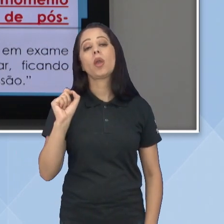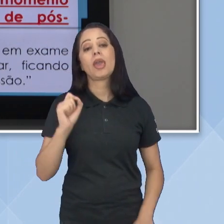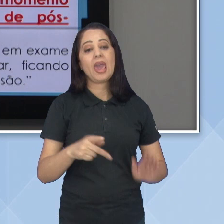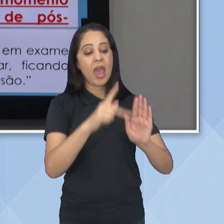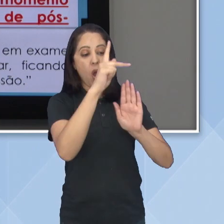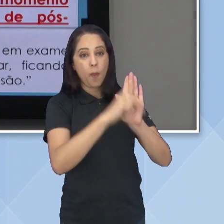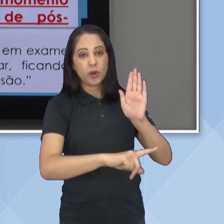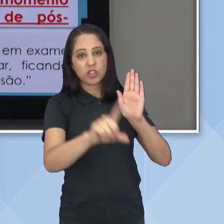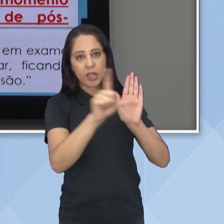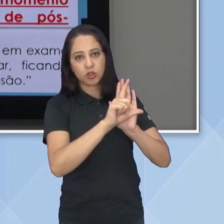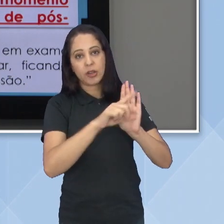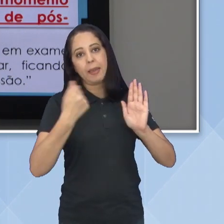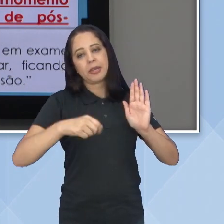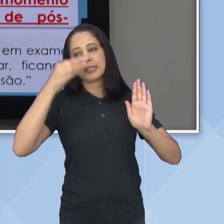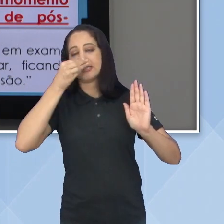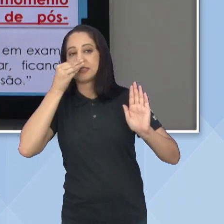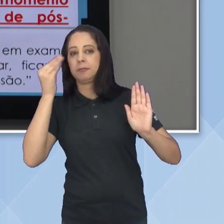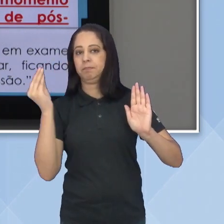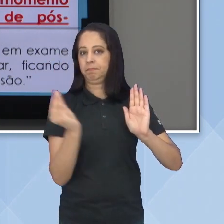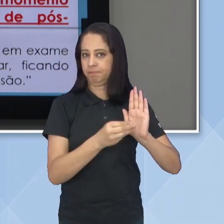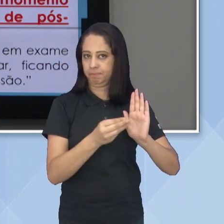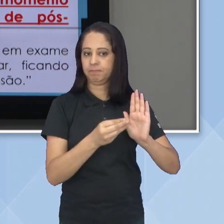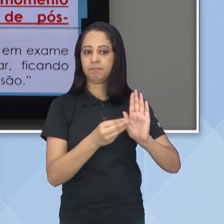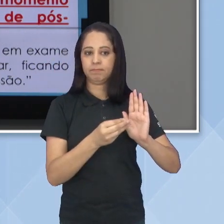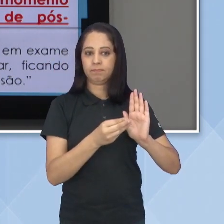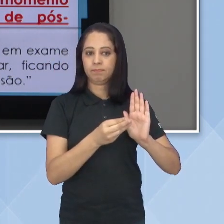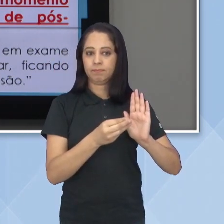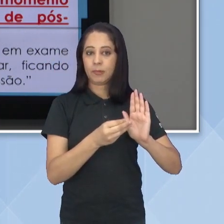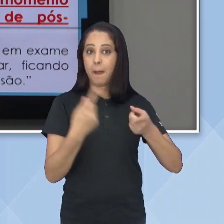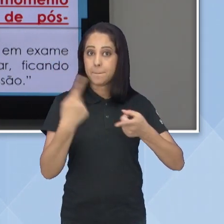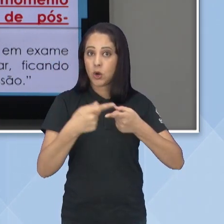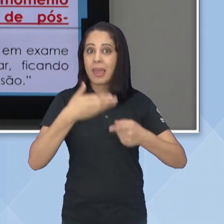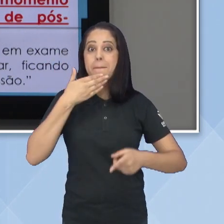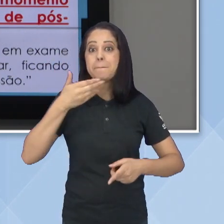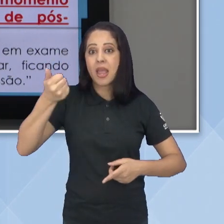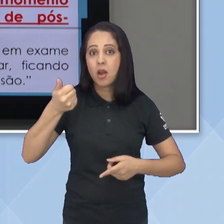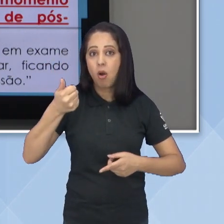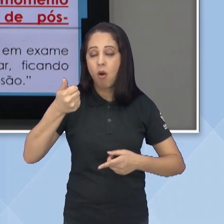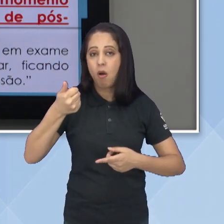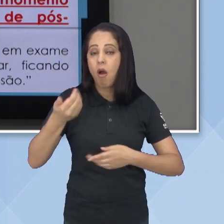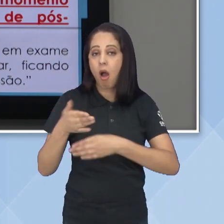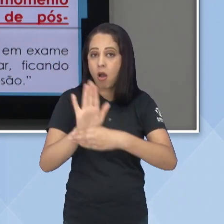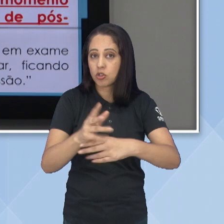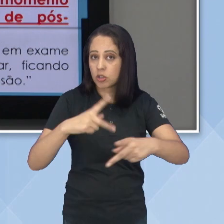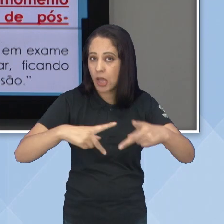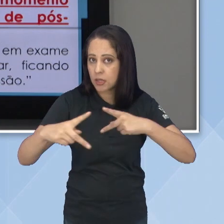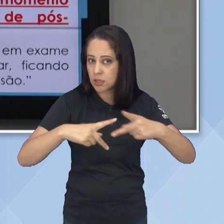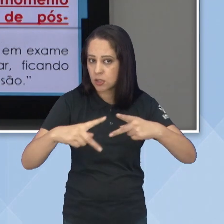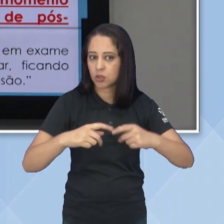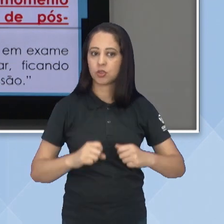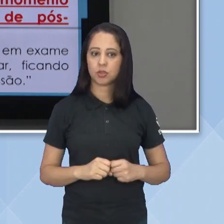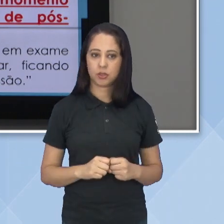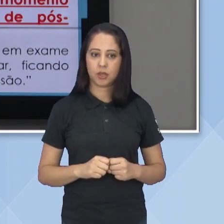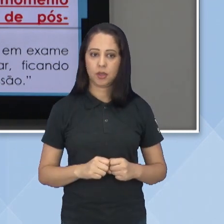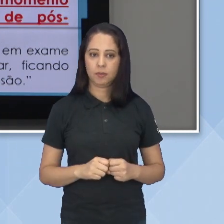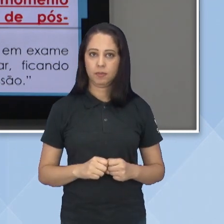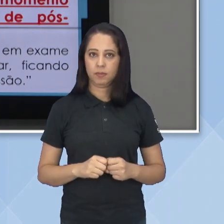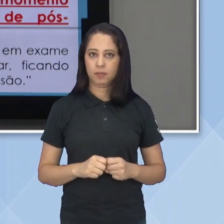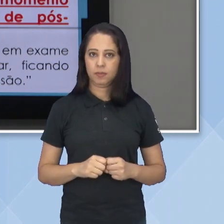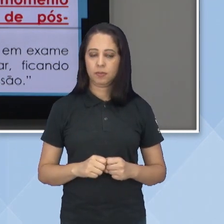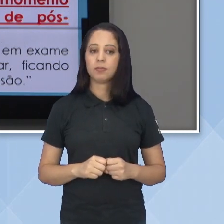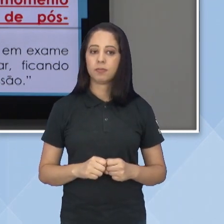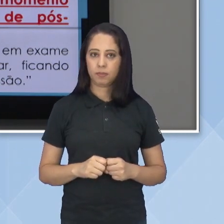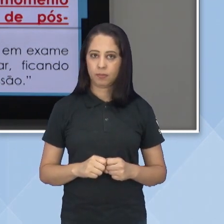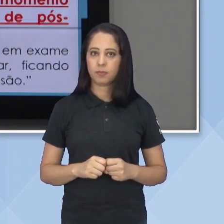ser rejeitado. Para o bem da cidade, viu? Para o bem da população. Em especial o da Vila Diana.